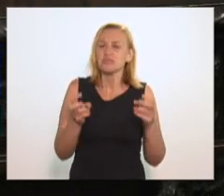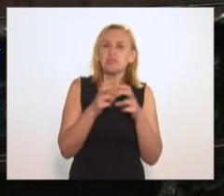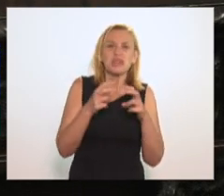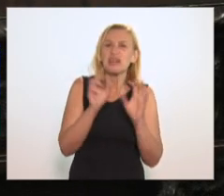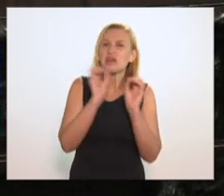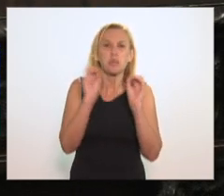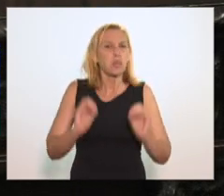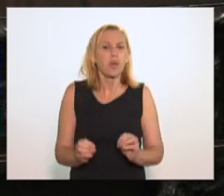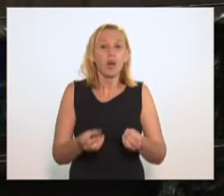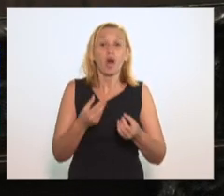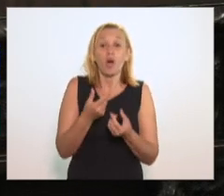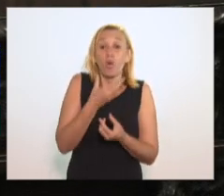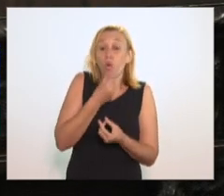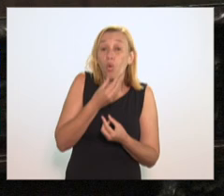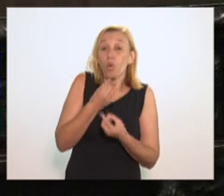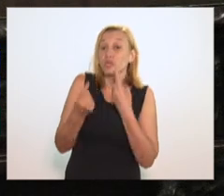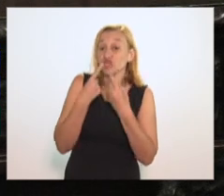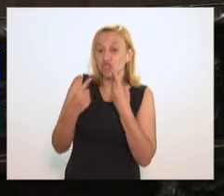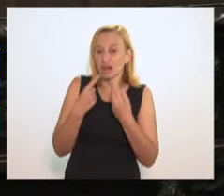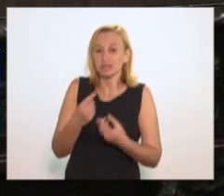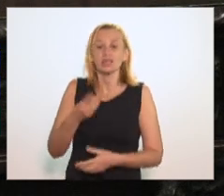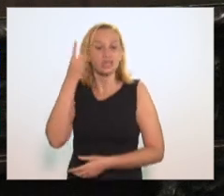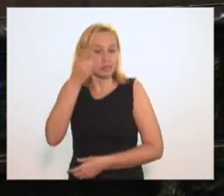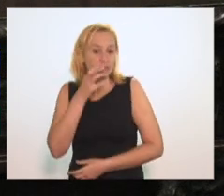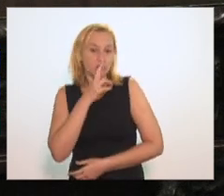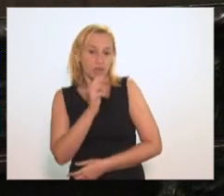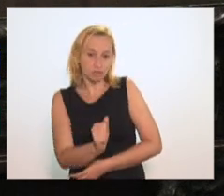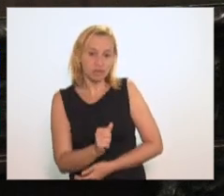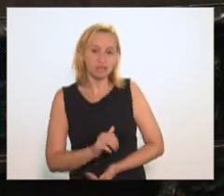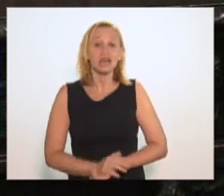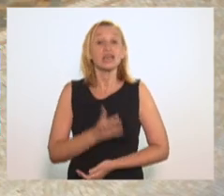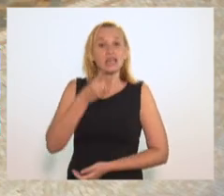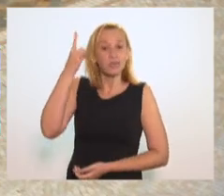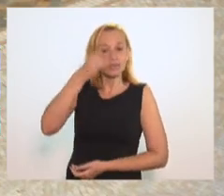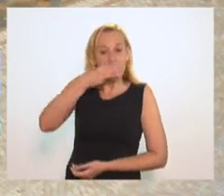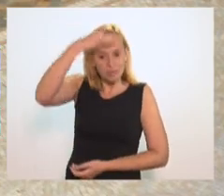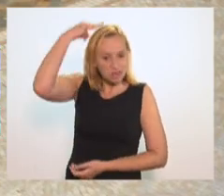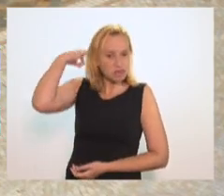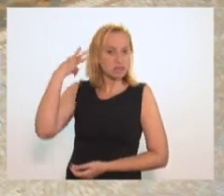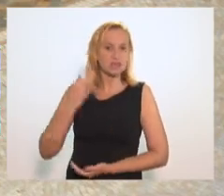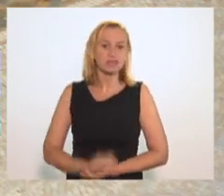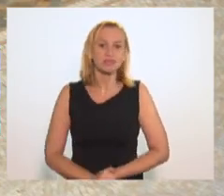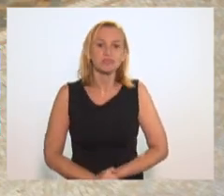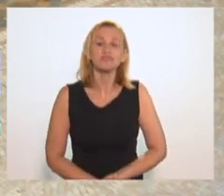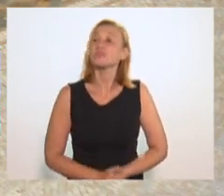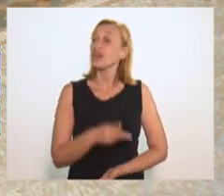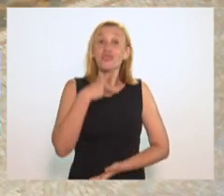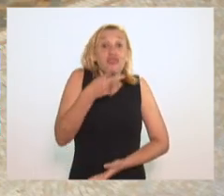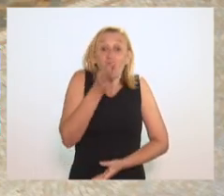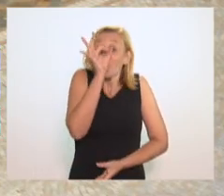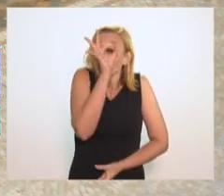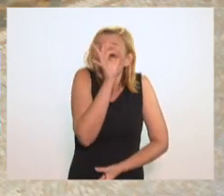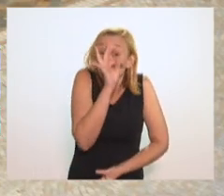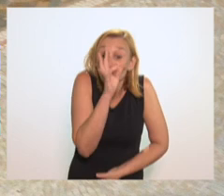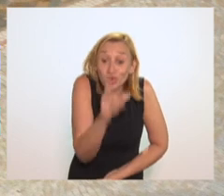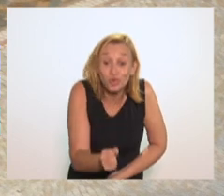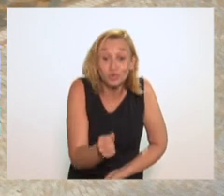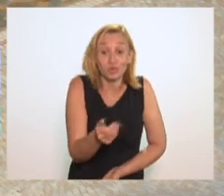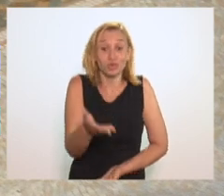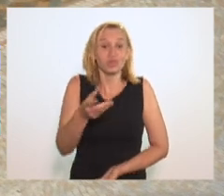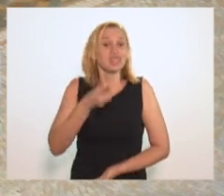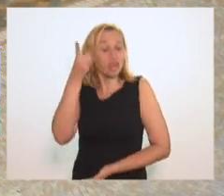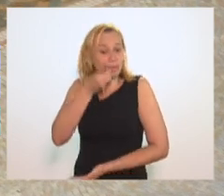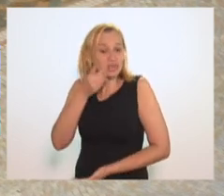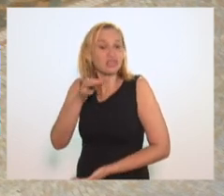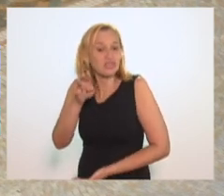o homem do diálogo uma parte deputado Rodrigo Amorim deputado Márcio Pacheco vossa excelência matou a charada deputado Felipe Peixoto